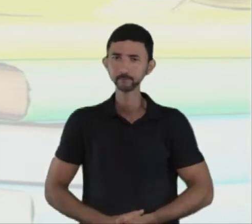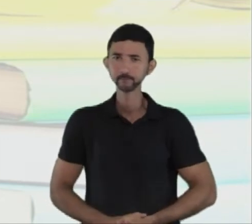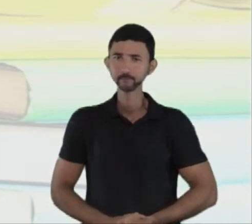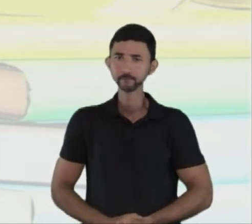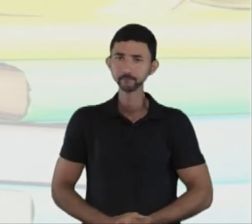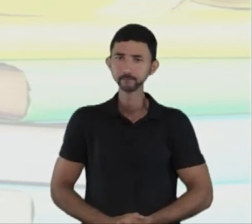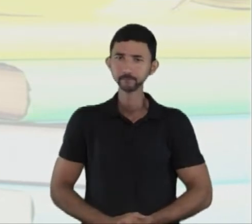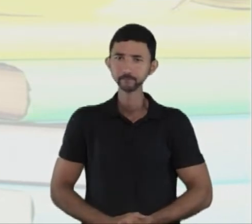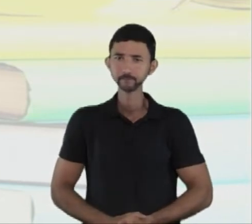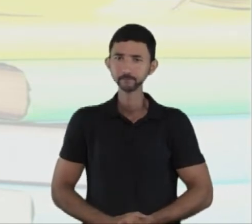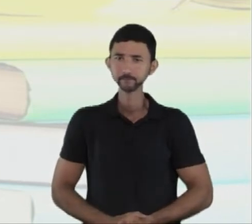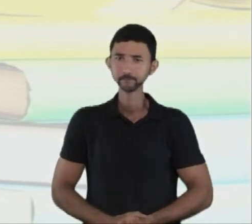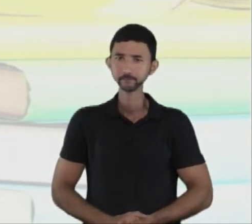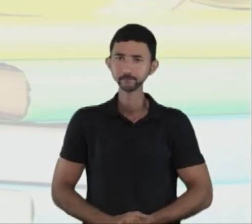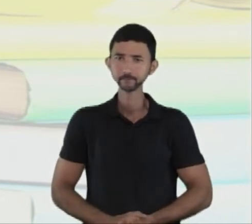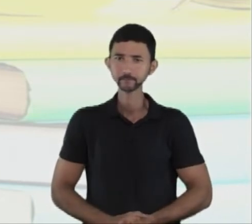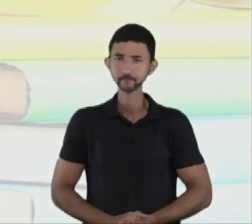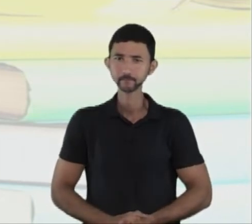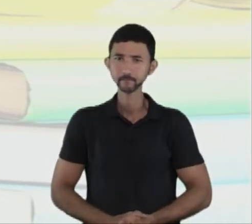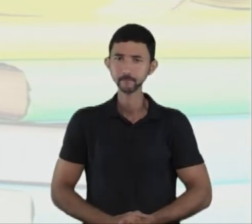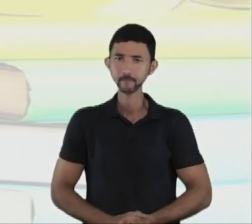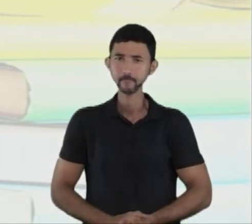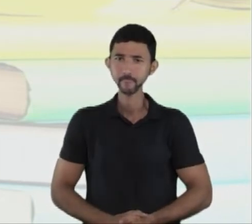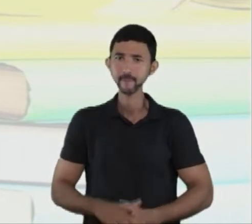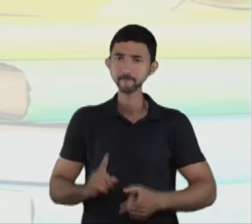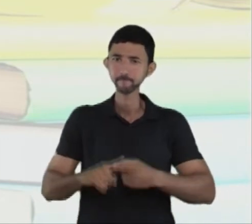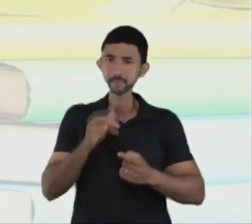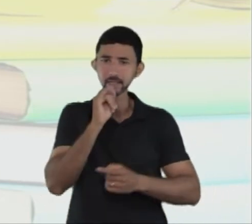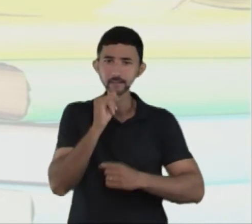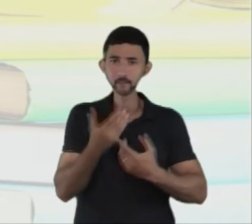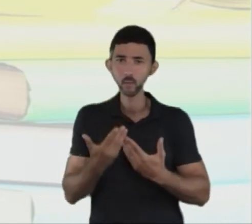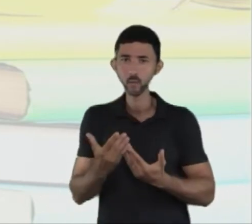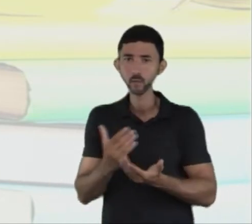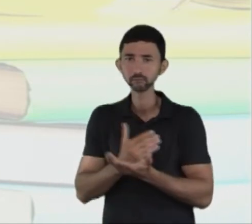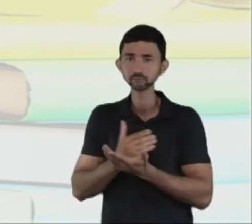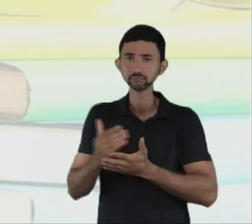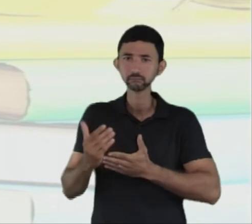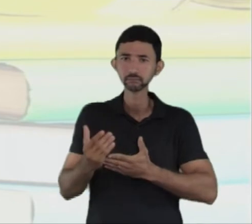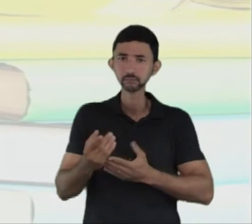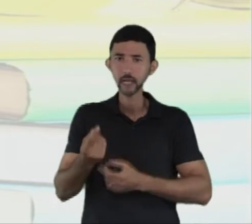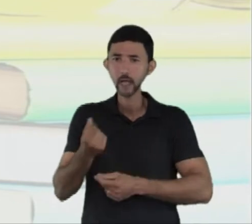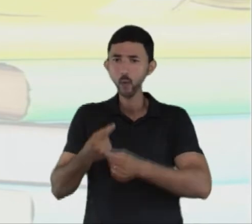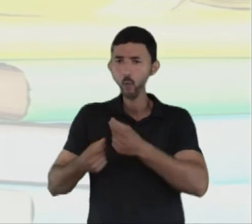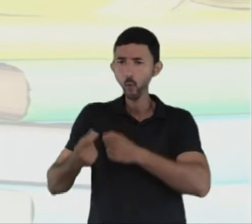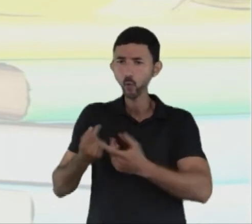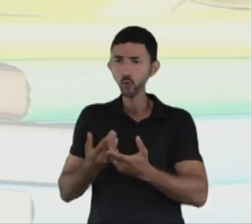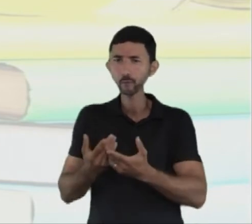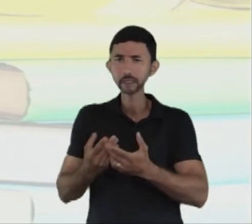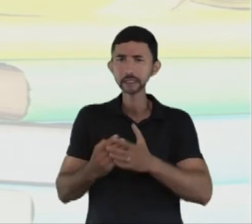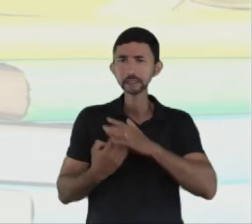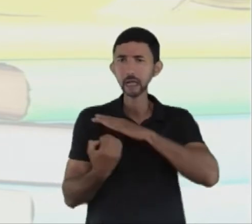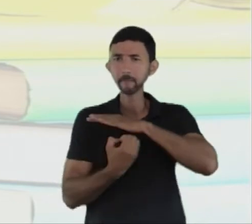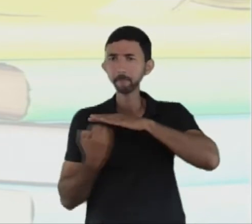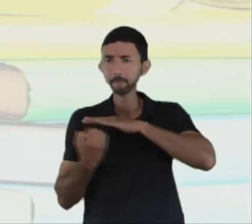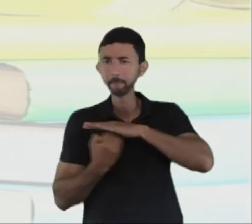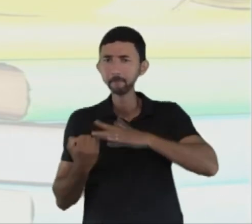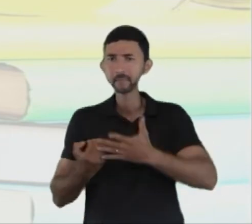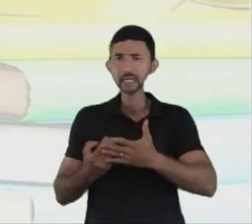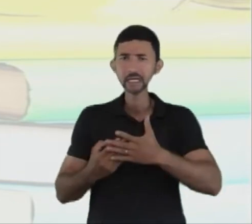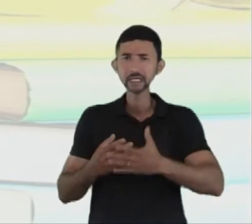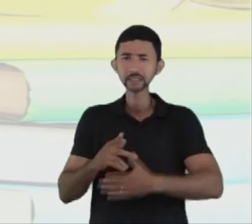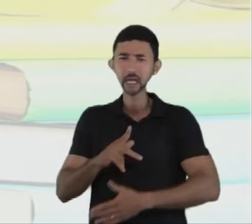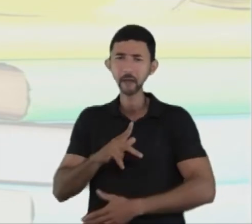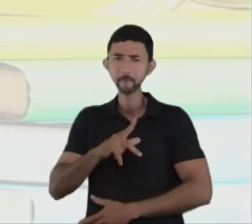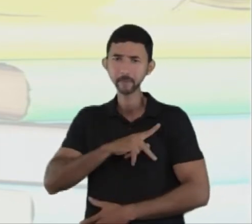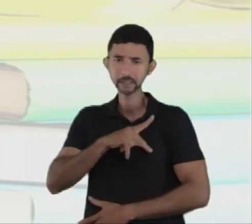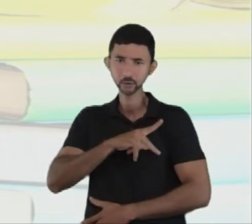Ao mesmo tempo que ele abre a sua economia para algumas empresas privadas. Tá?